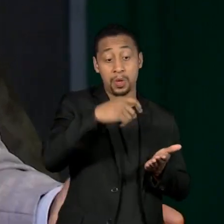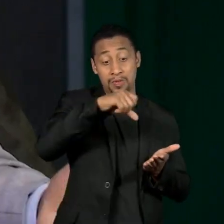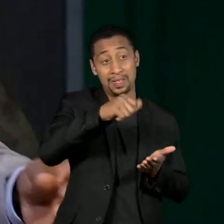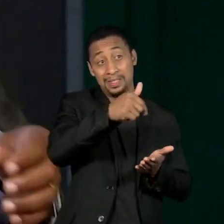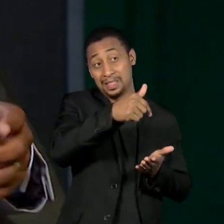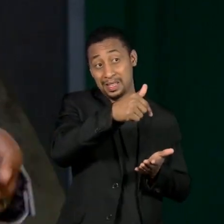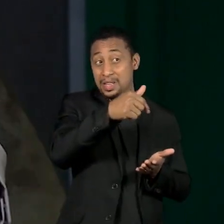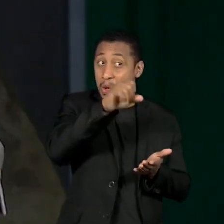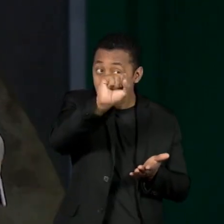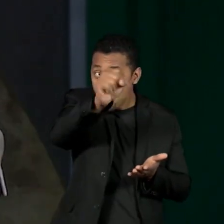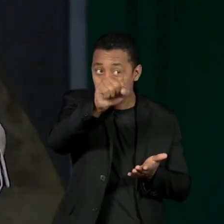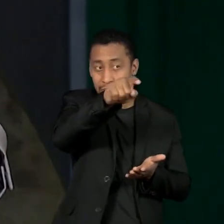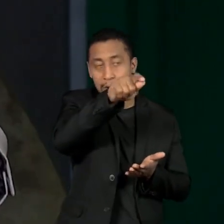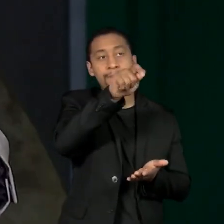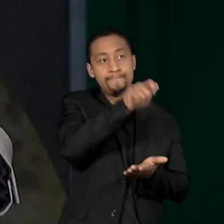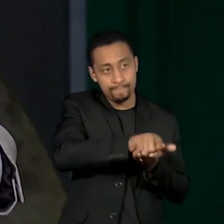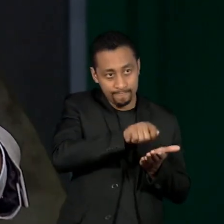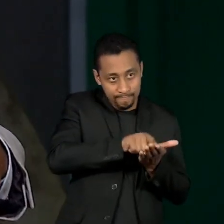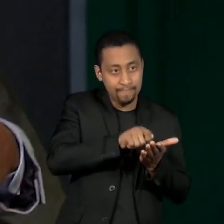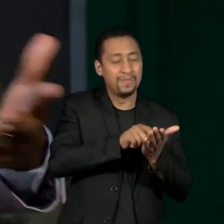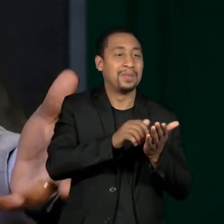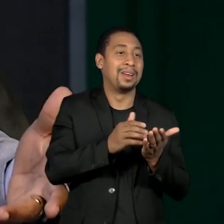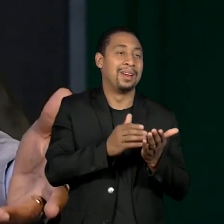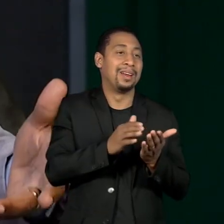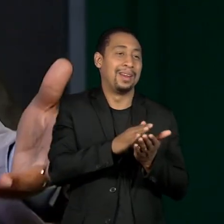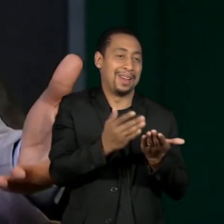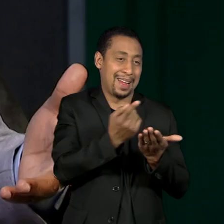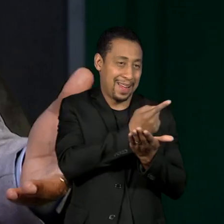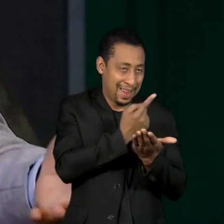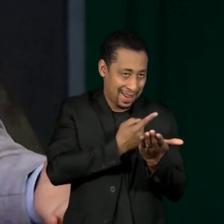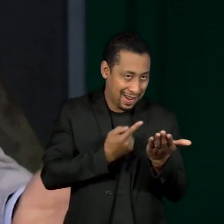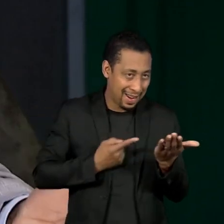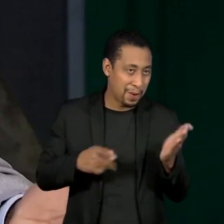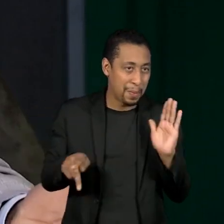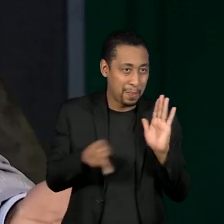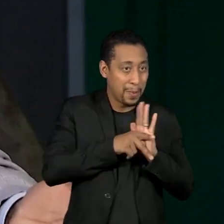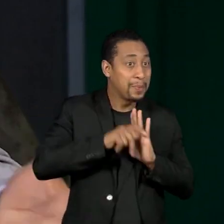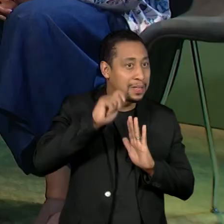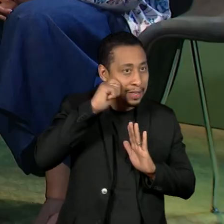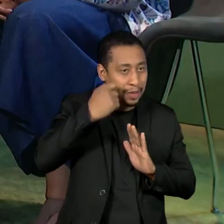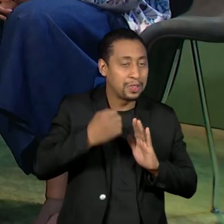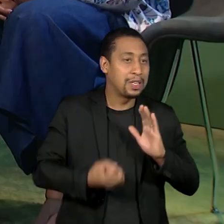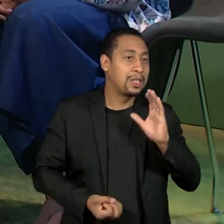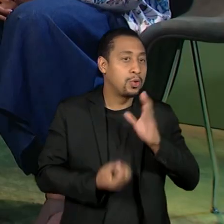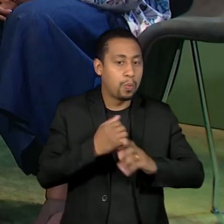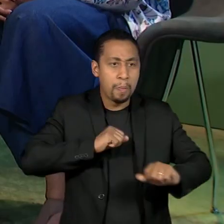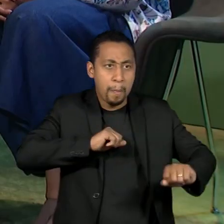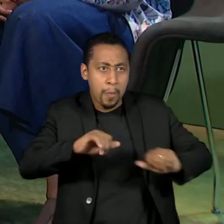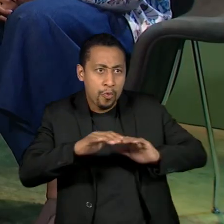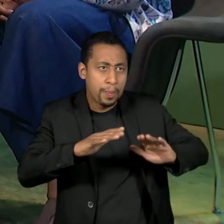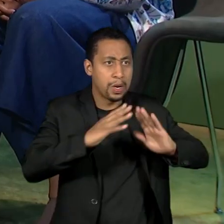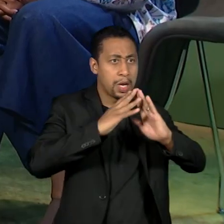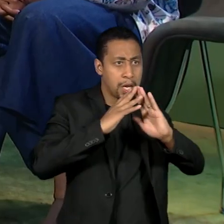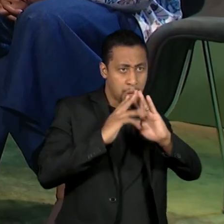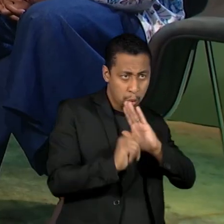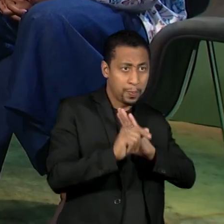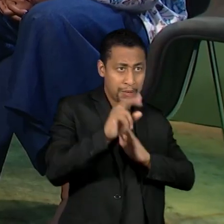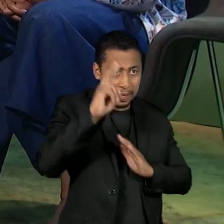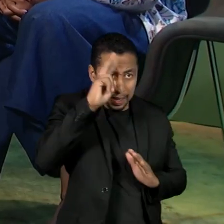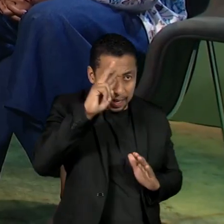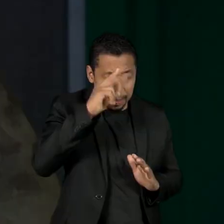Cadernos Negros, quando você ajudou, né, e criou o movimento Quilombo hoje, né? Lá naquele